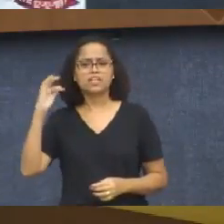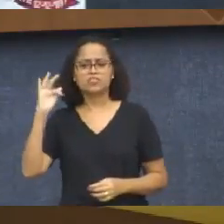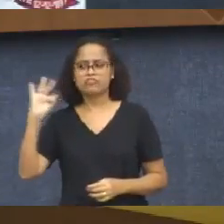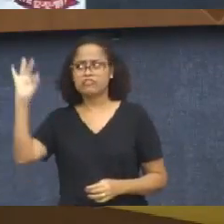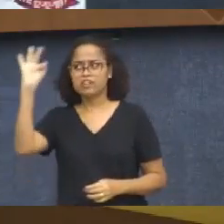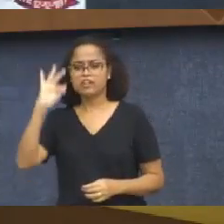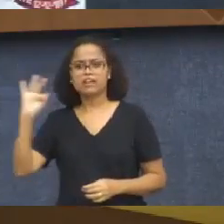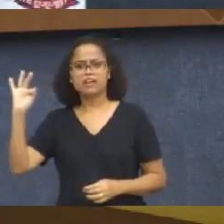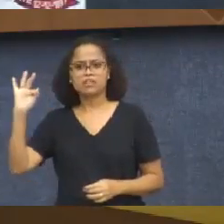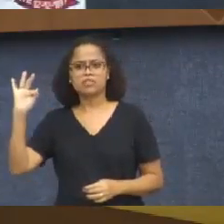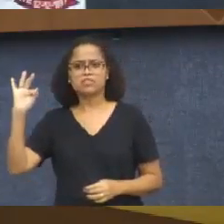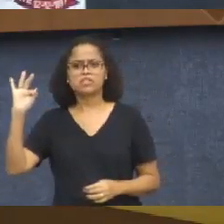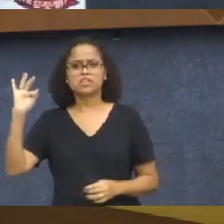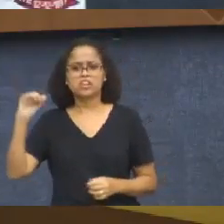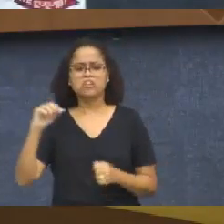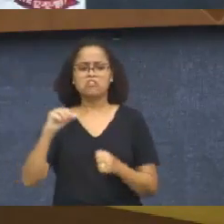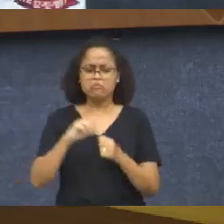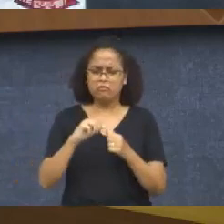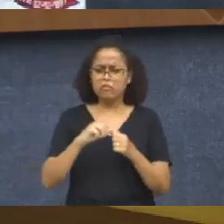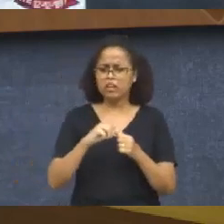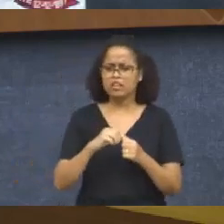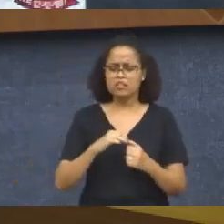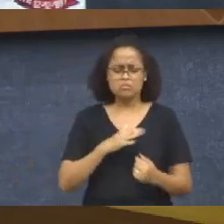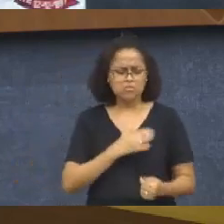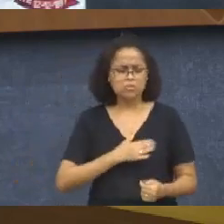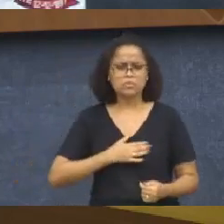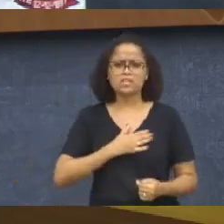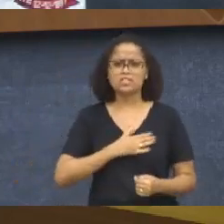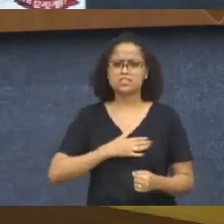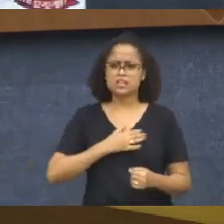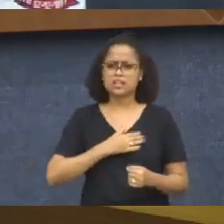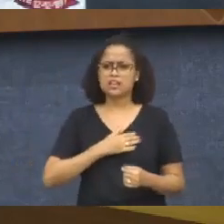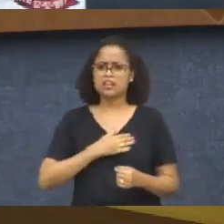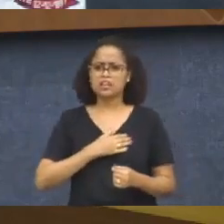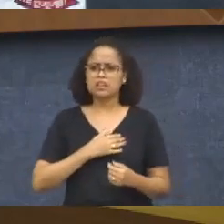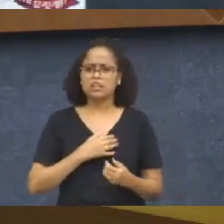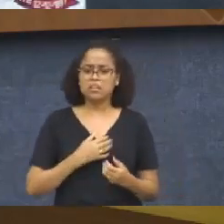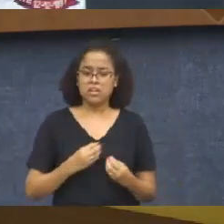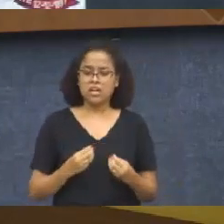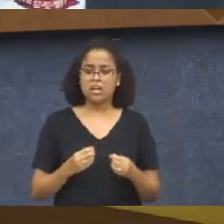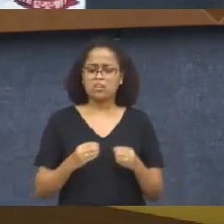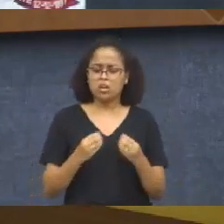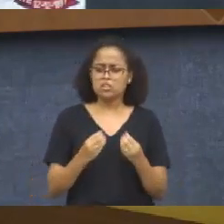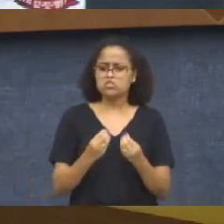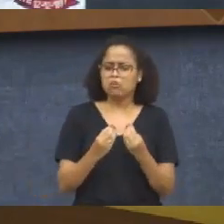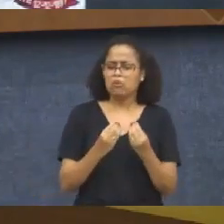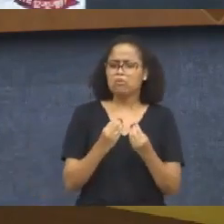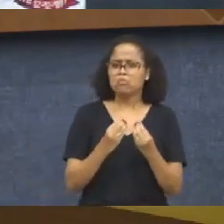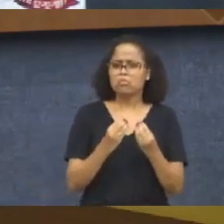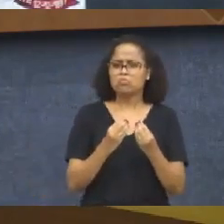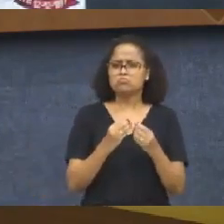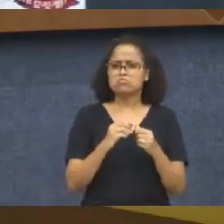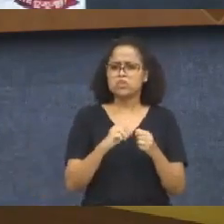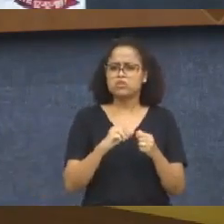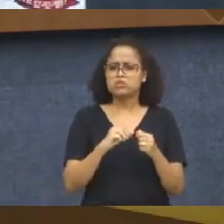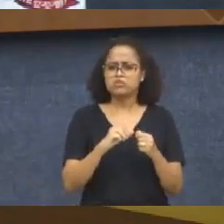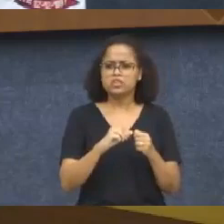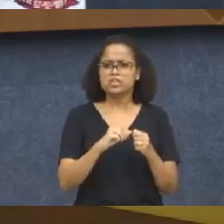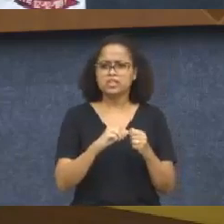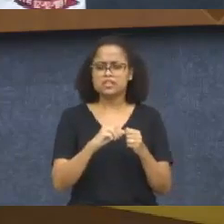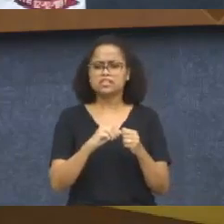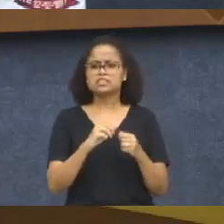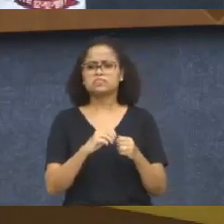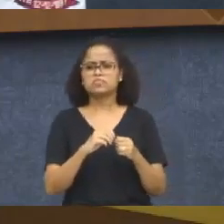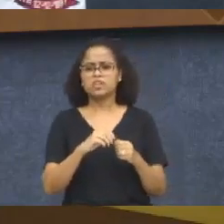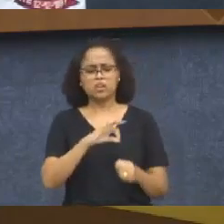gente faria com todo prazer, como eu fiz no projeto de lei contra o adestramento agressivo dos cães, que a polícia foi contra, a guarda municipal